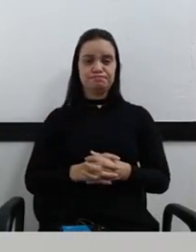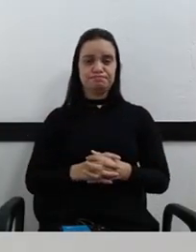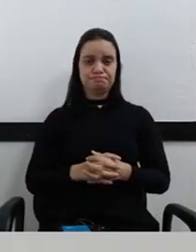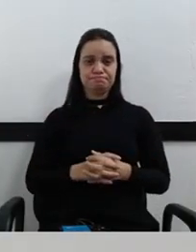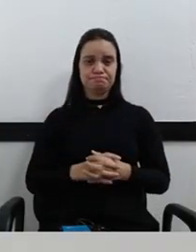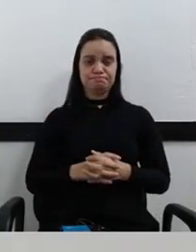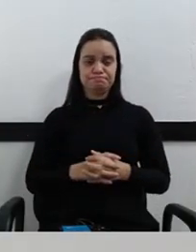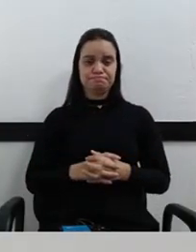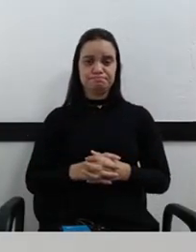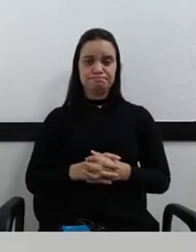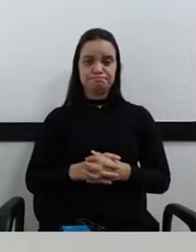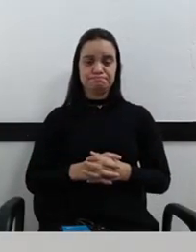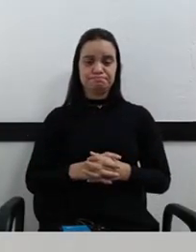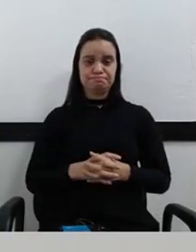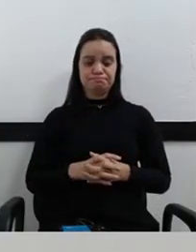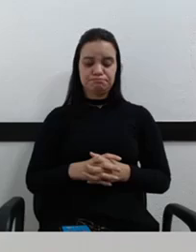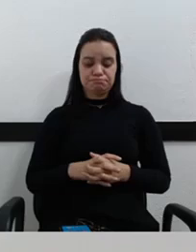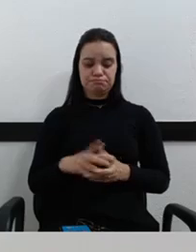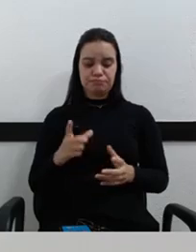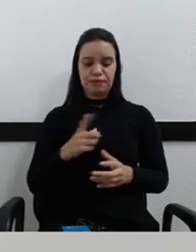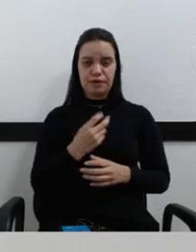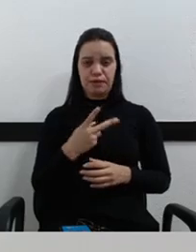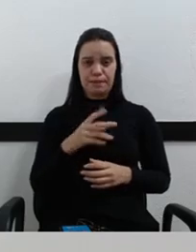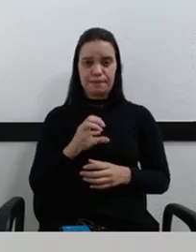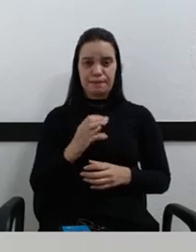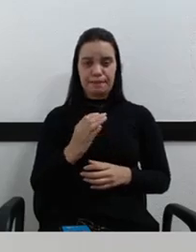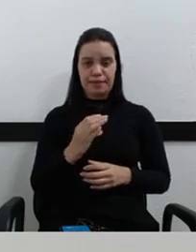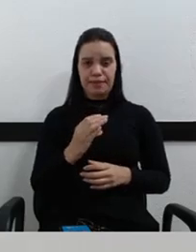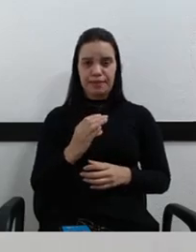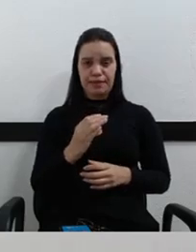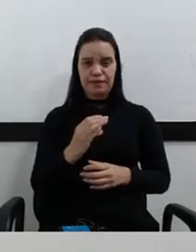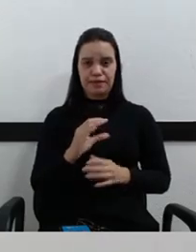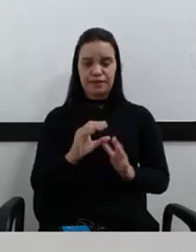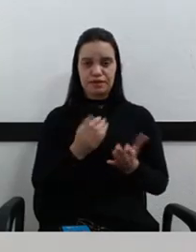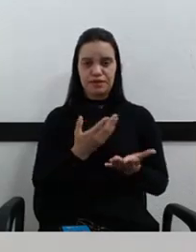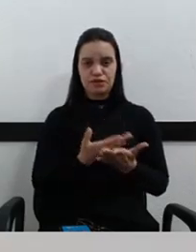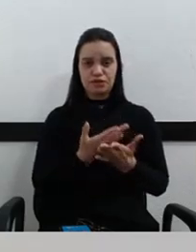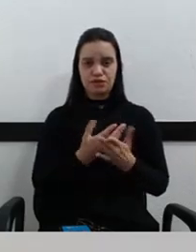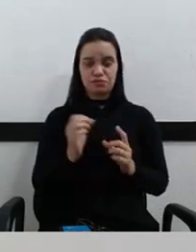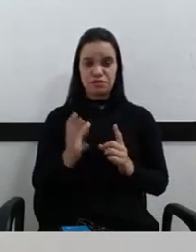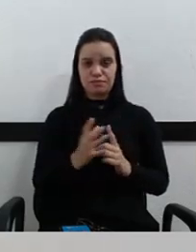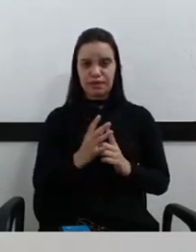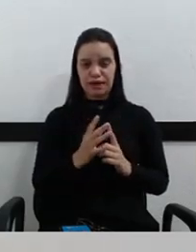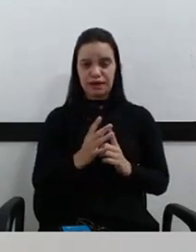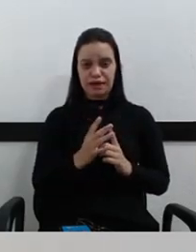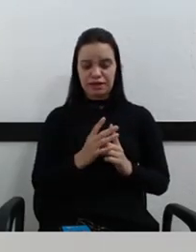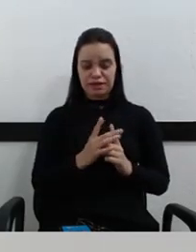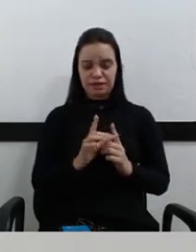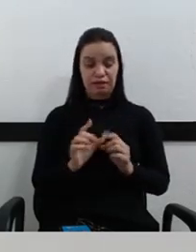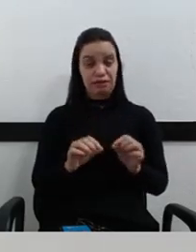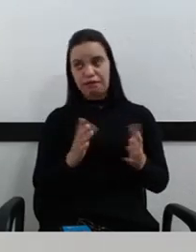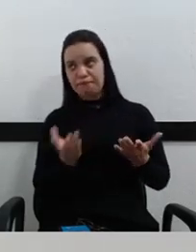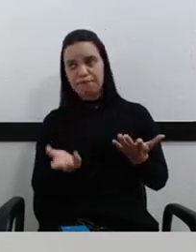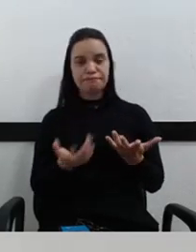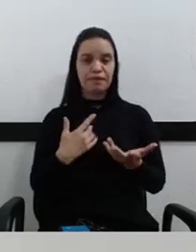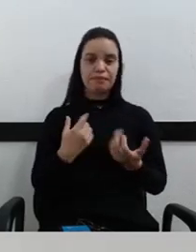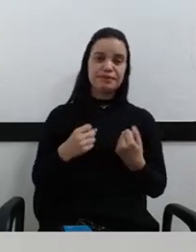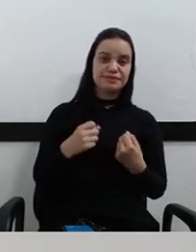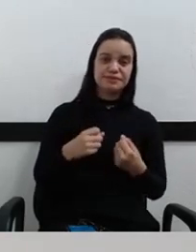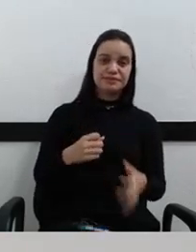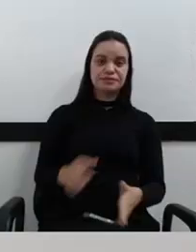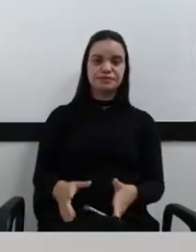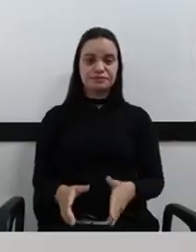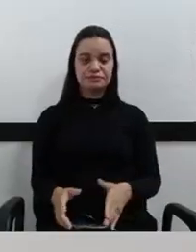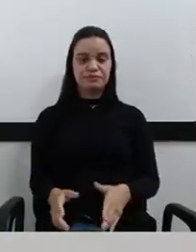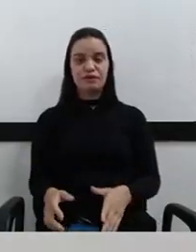espírita, com todo respeito à palavra. Nós tivemos uma PEC sem nenhum estudo de impacto orçamentário. Acho que foi a conselheira Surraia que falou, mas a gente tem que ter um estudo